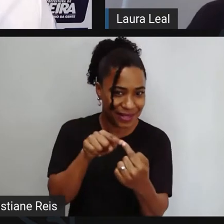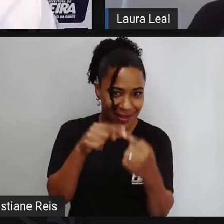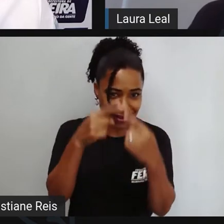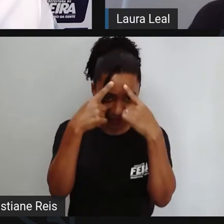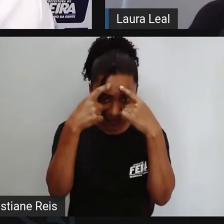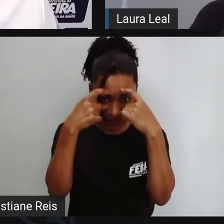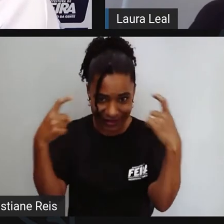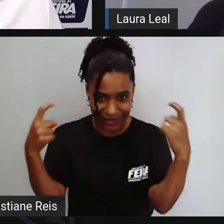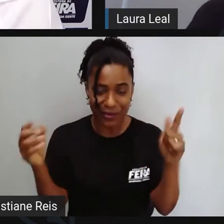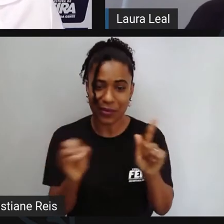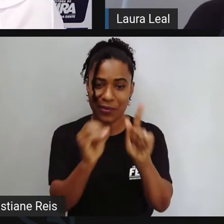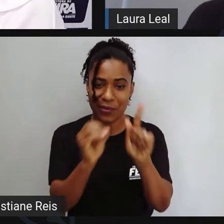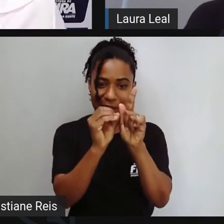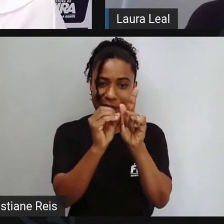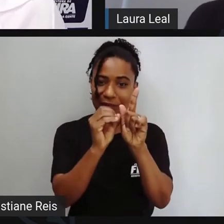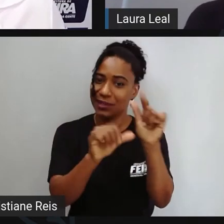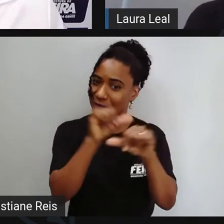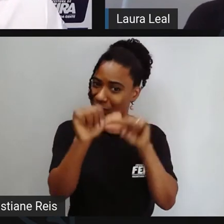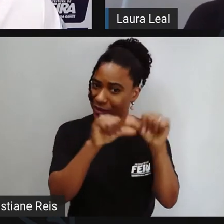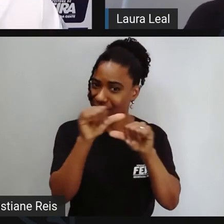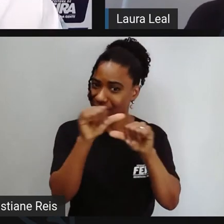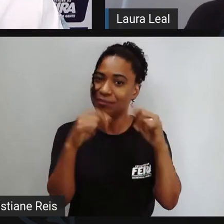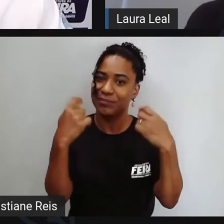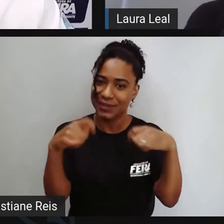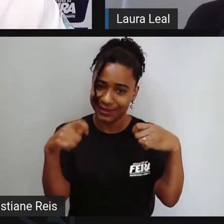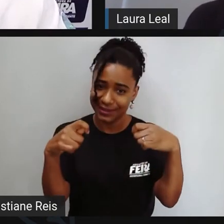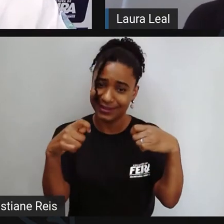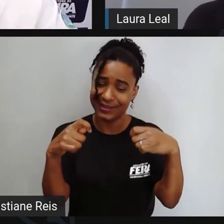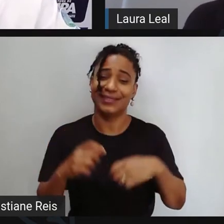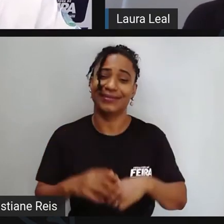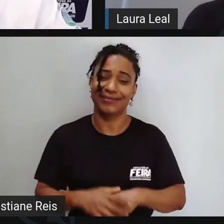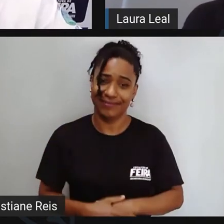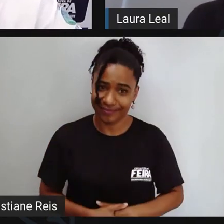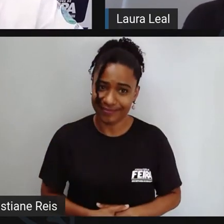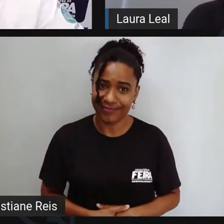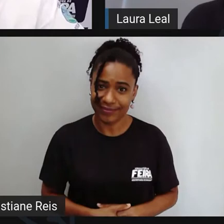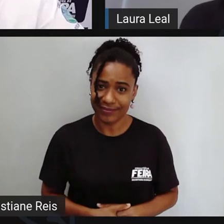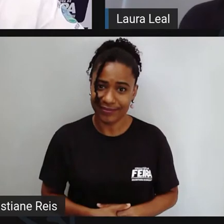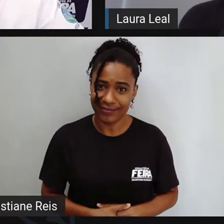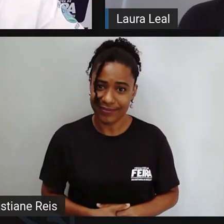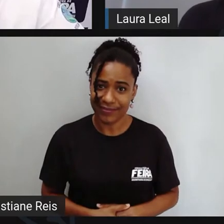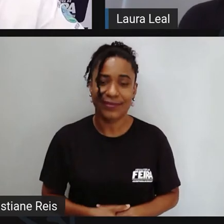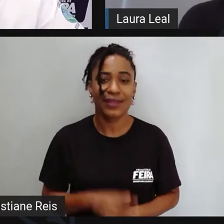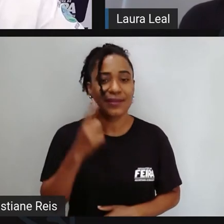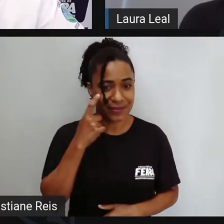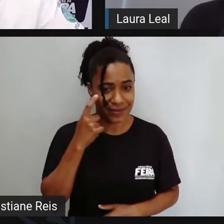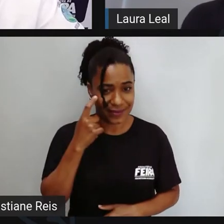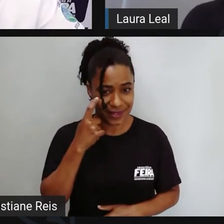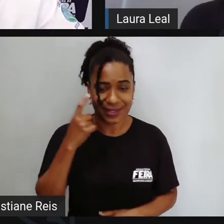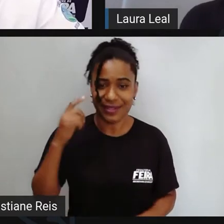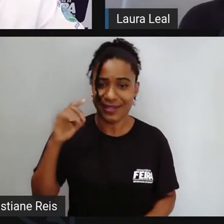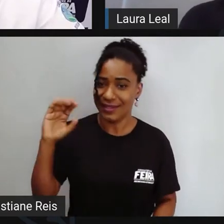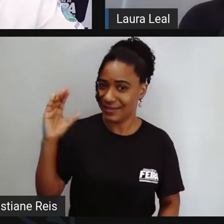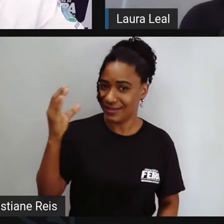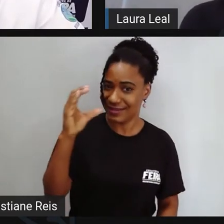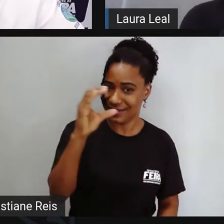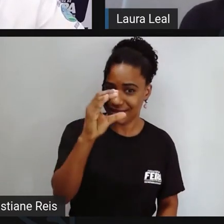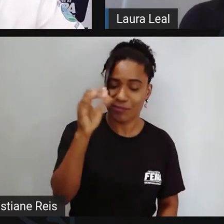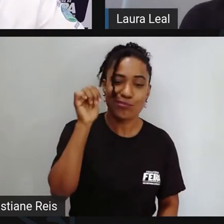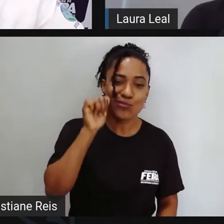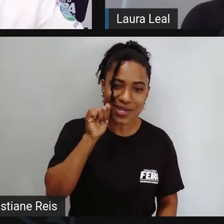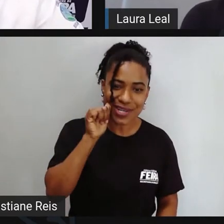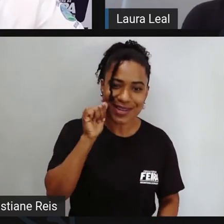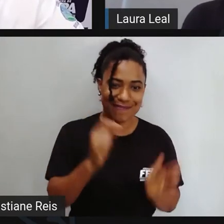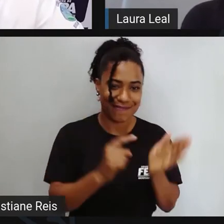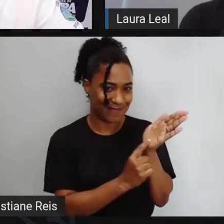pelo amor de Deus. Vamos consertar esse negócio. Mesmo quando você encontra cientistas mulheres, você vai encontrar brancas.